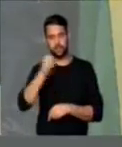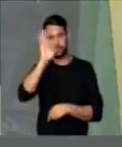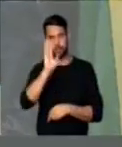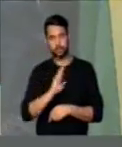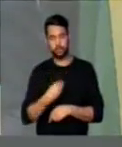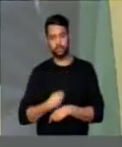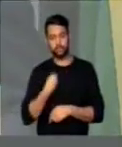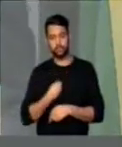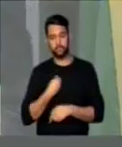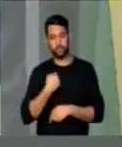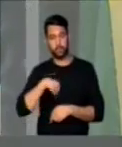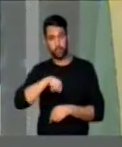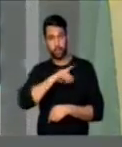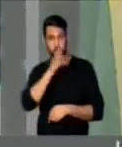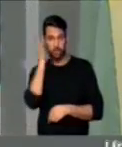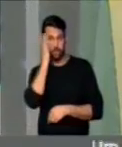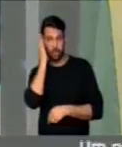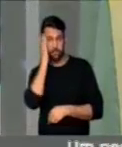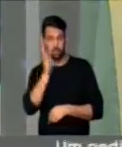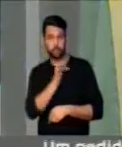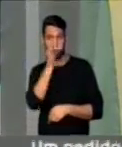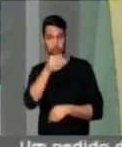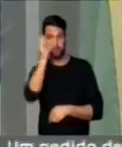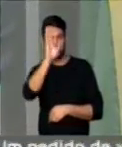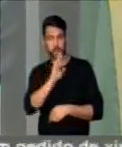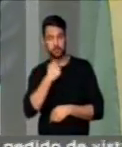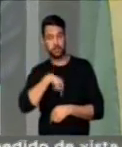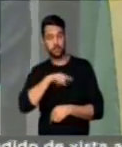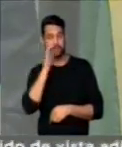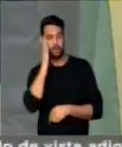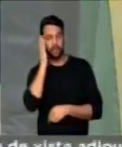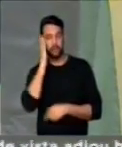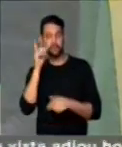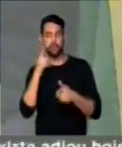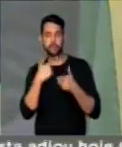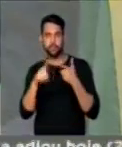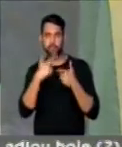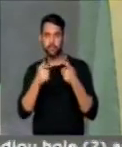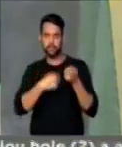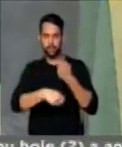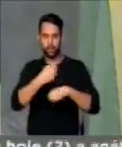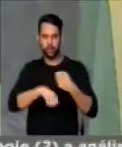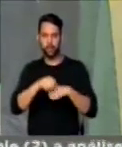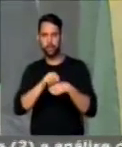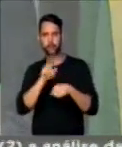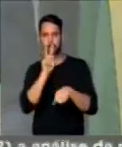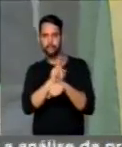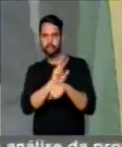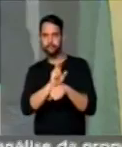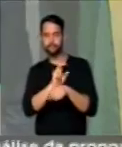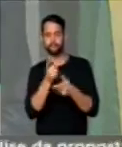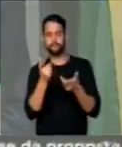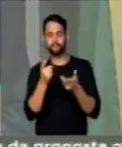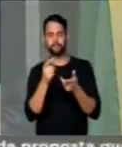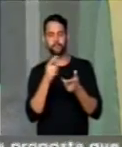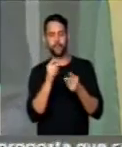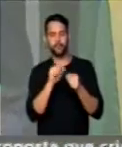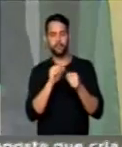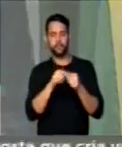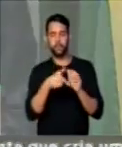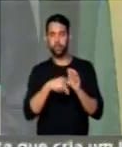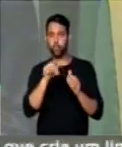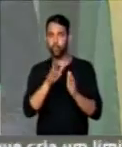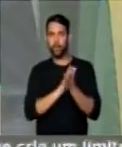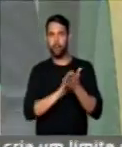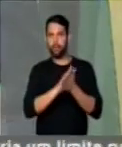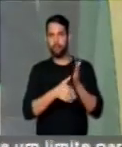país. Todos nós sabemos que nós estamos diante de uma crise financeira e fiscal de proporções nunca